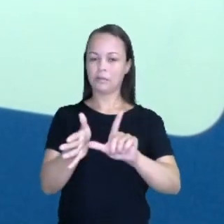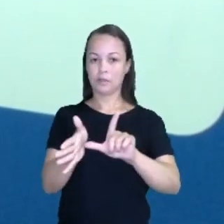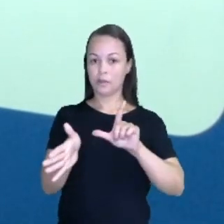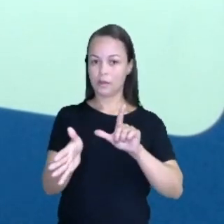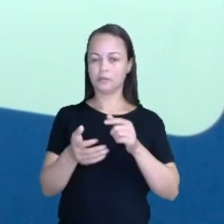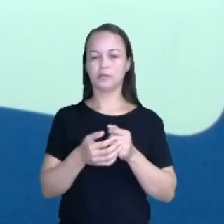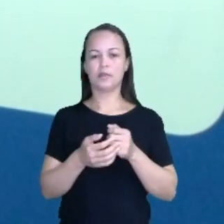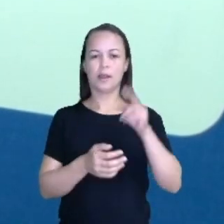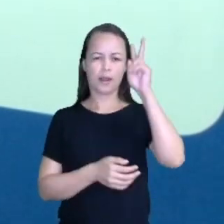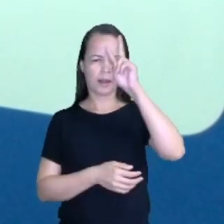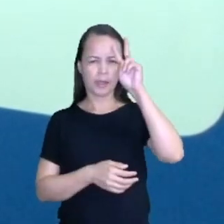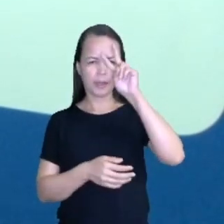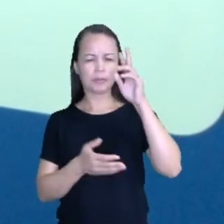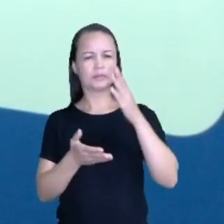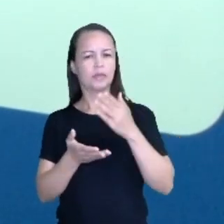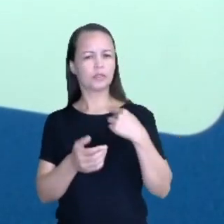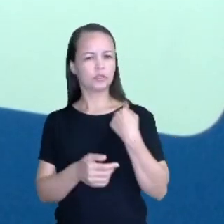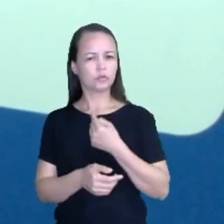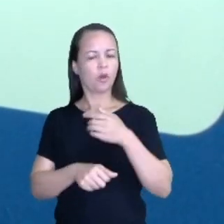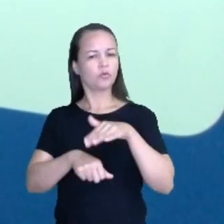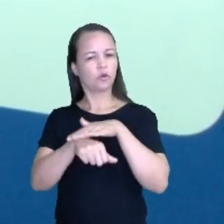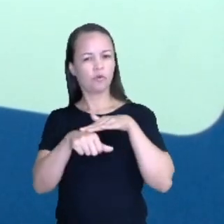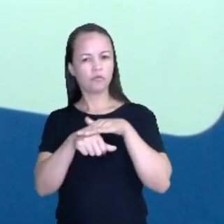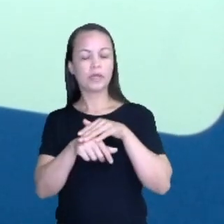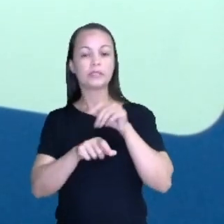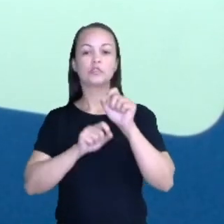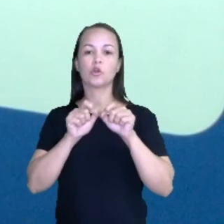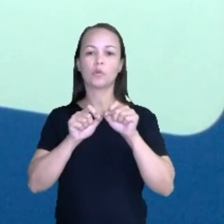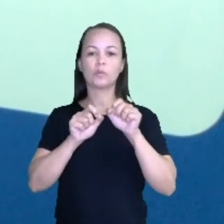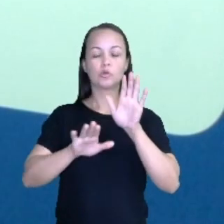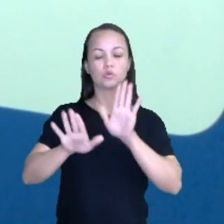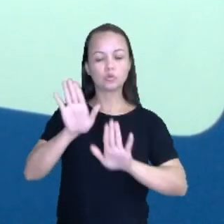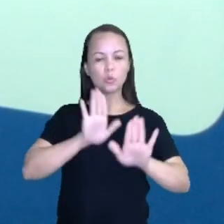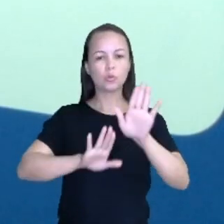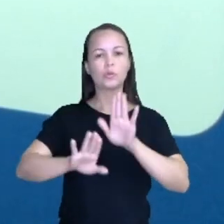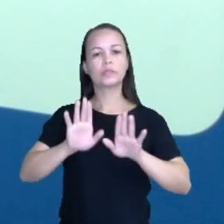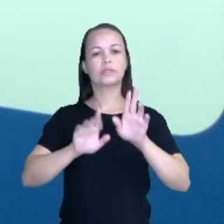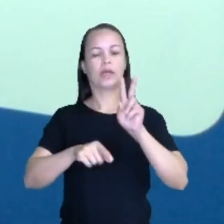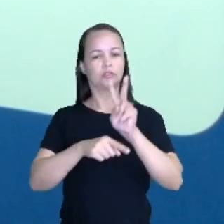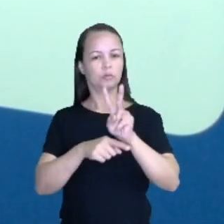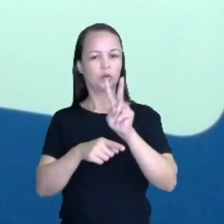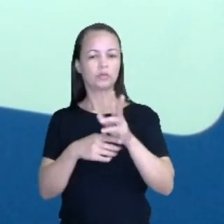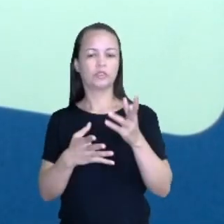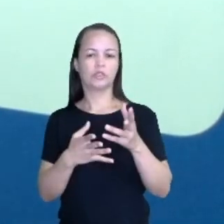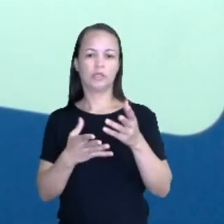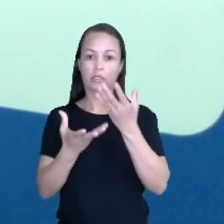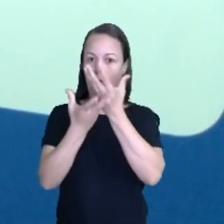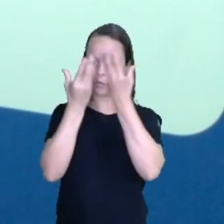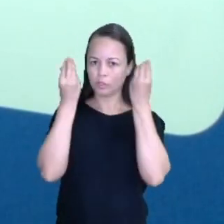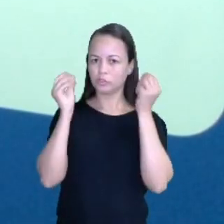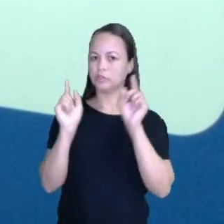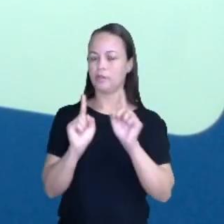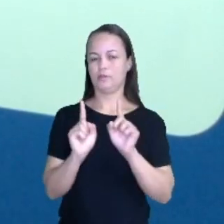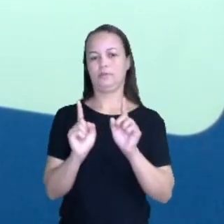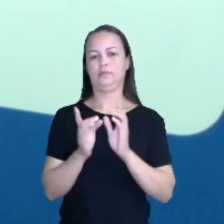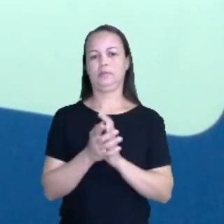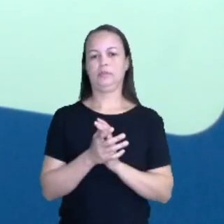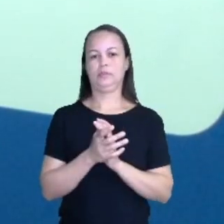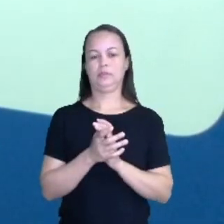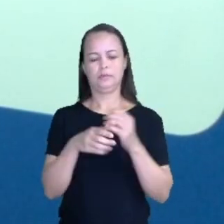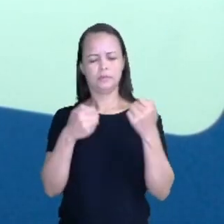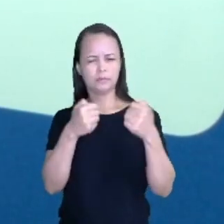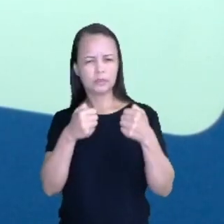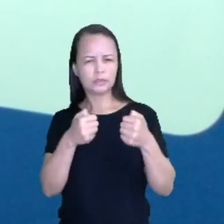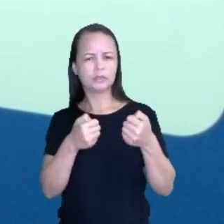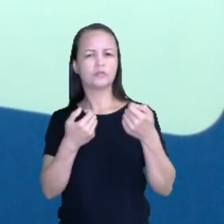nossa conversa, né, inicial sobre os cuidados, tá certo? Não esqueçam e, se possível, fiquem